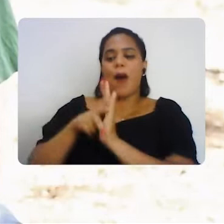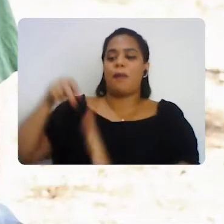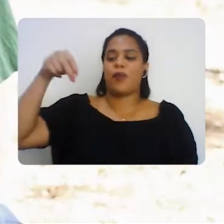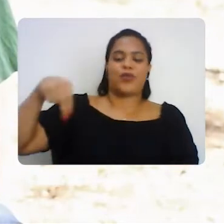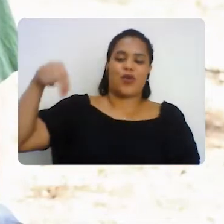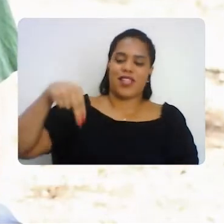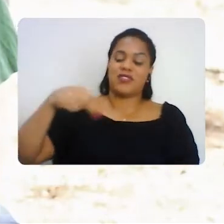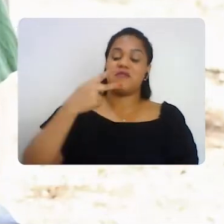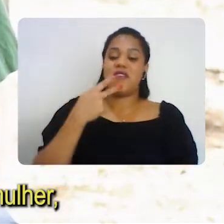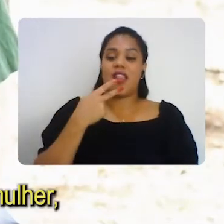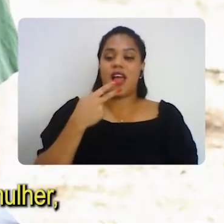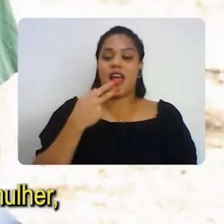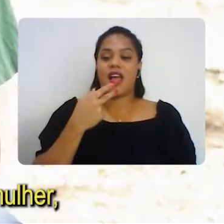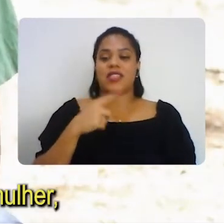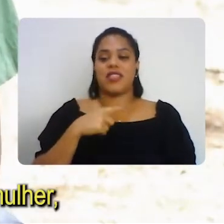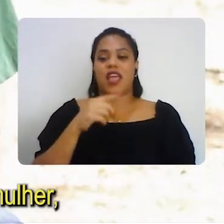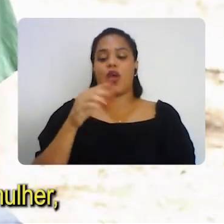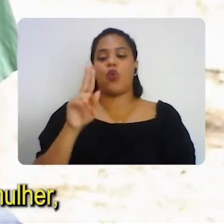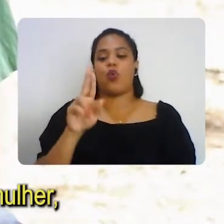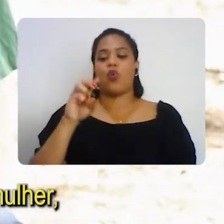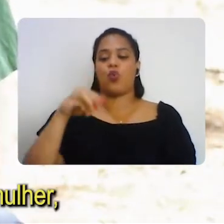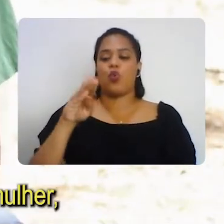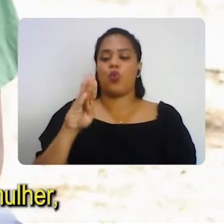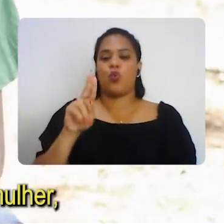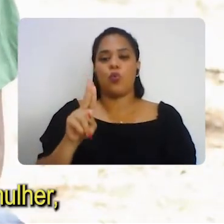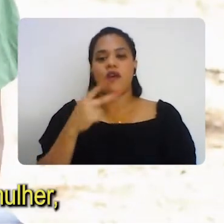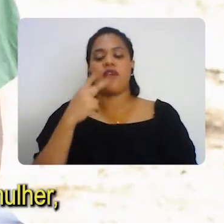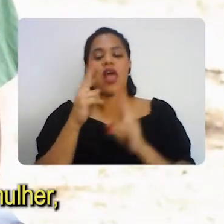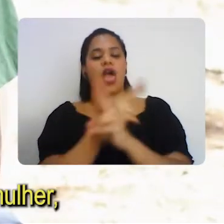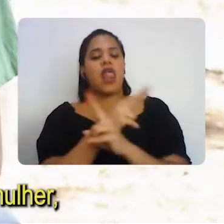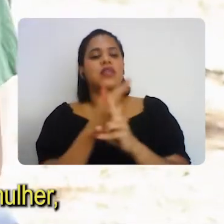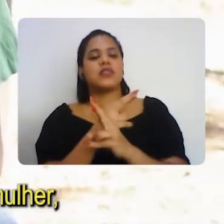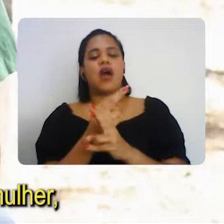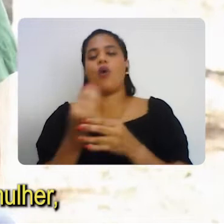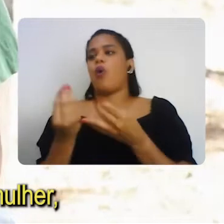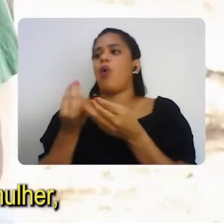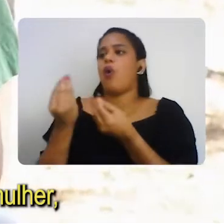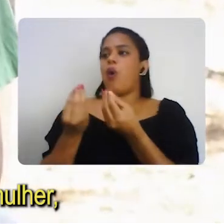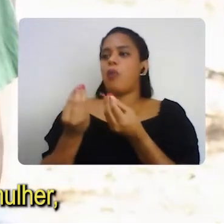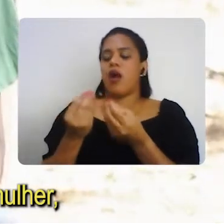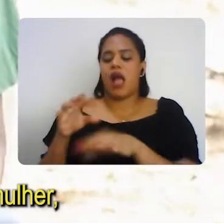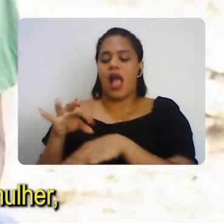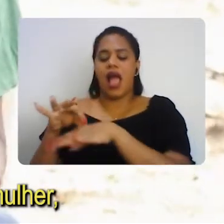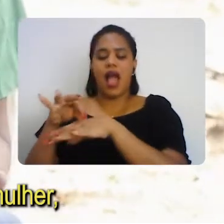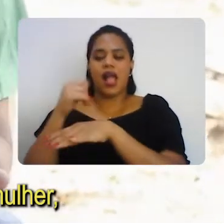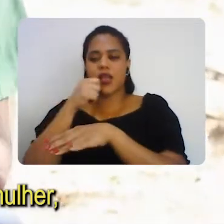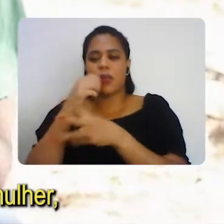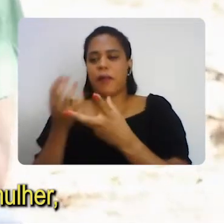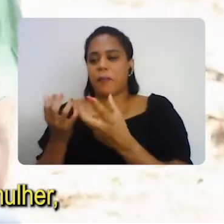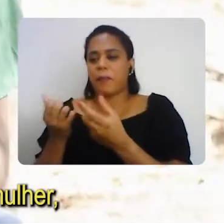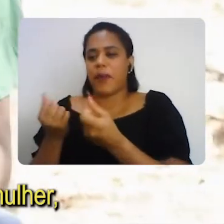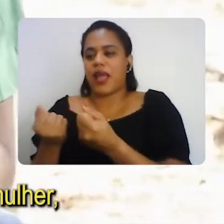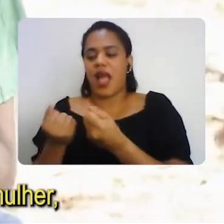um fruto chamado umbu. E ele justamente faz essa relação entre a polpa do umbu e a carne